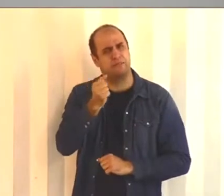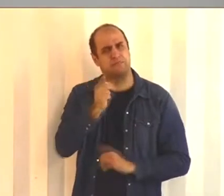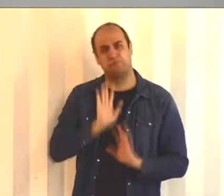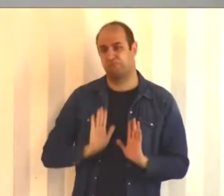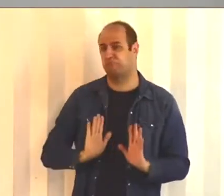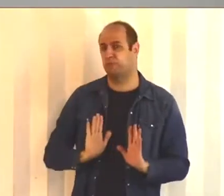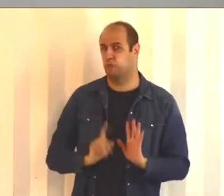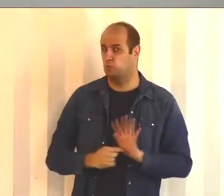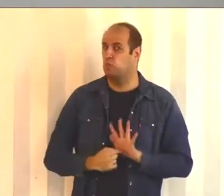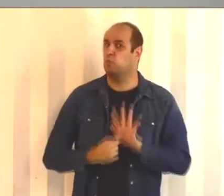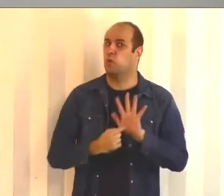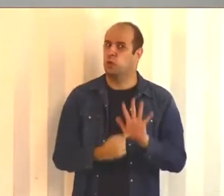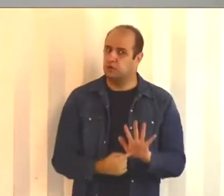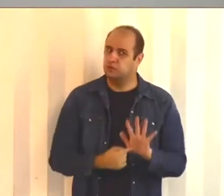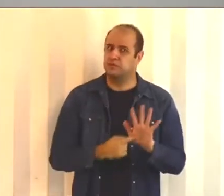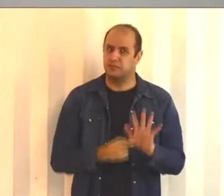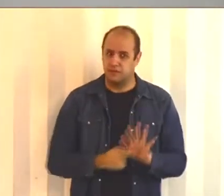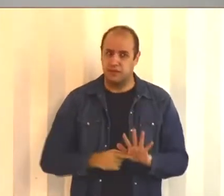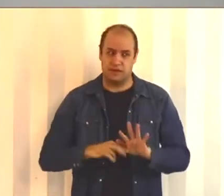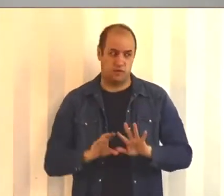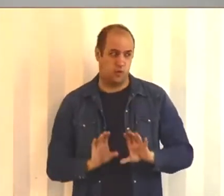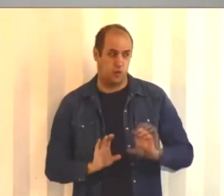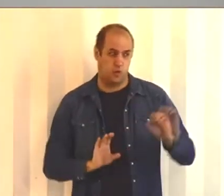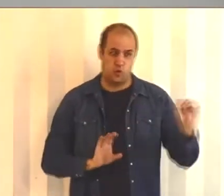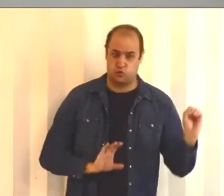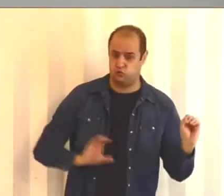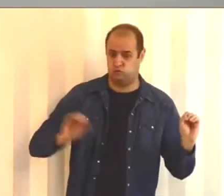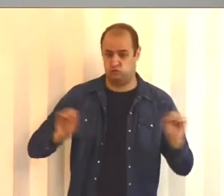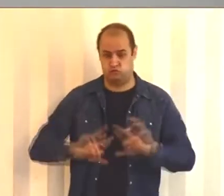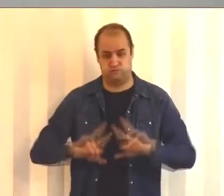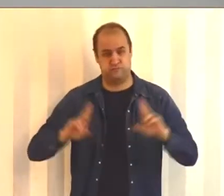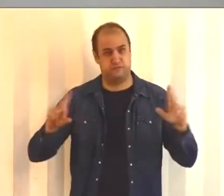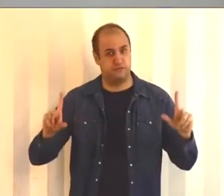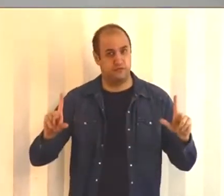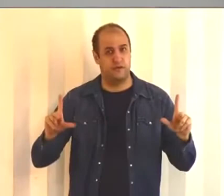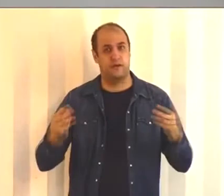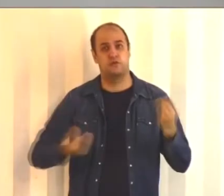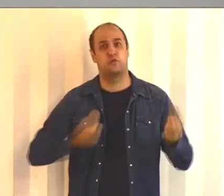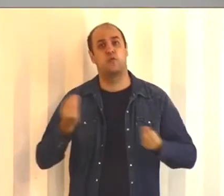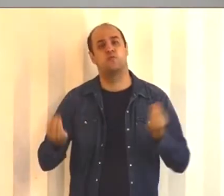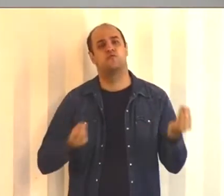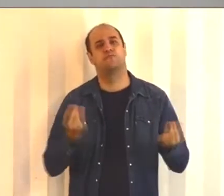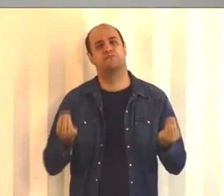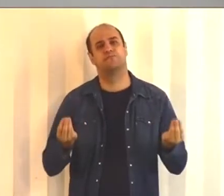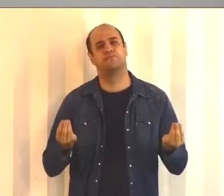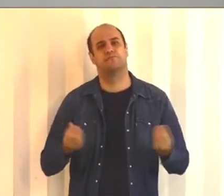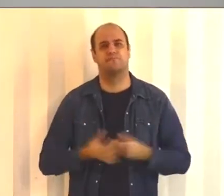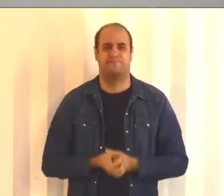quanto o Ocidente está próximo ou distante dos conceitos bíblicos.